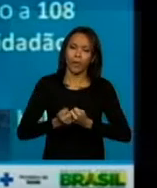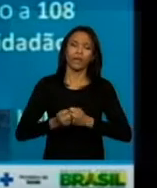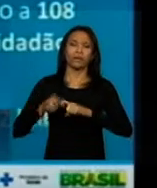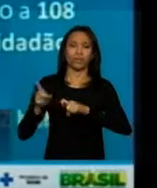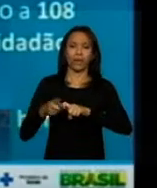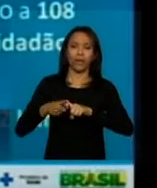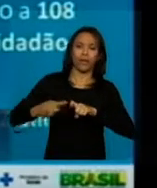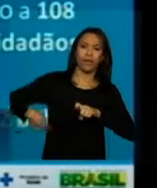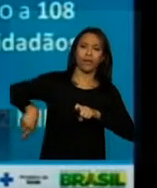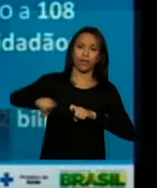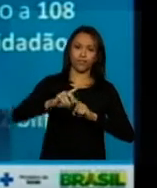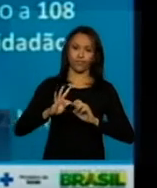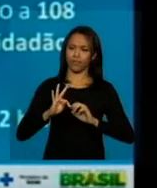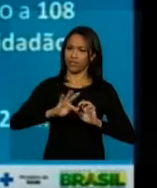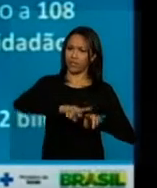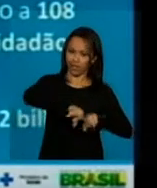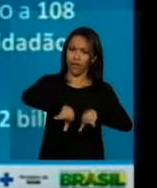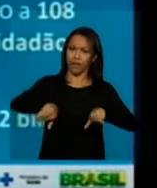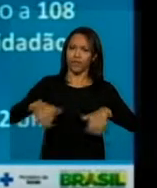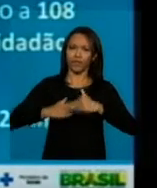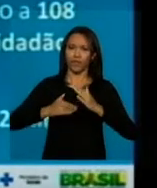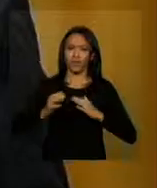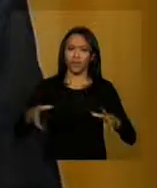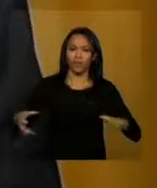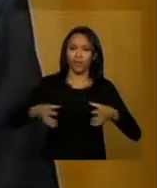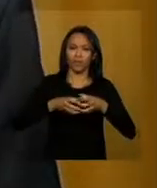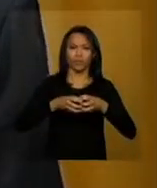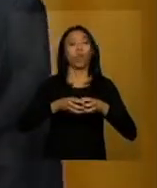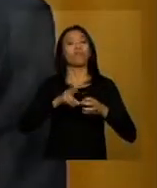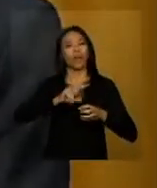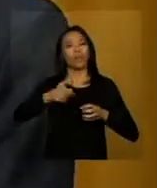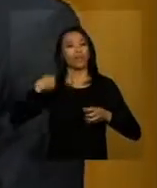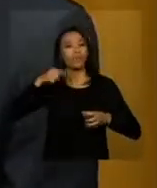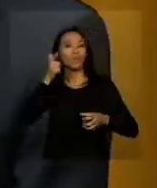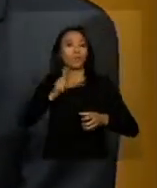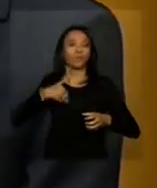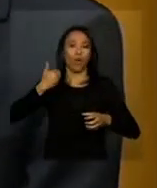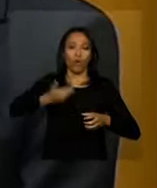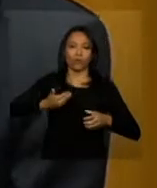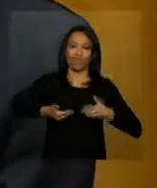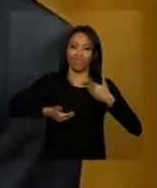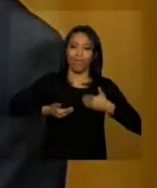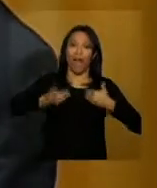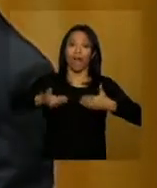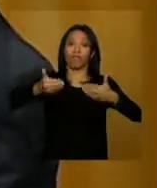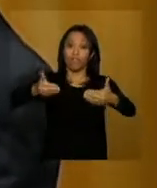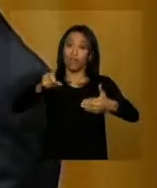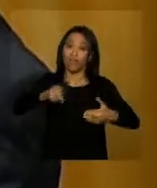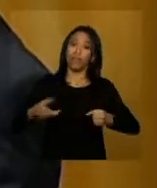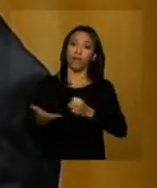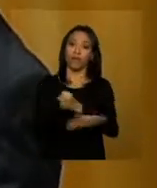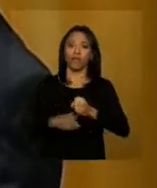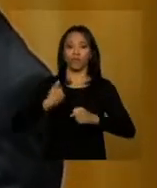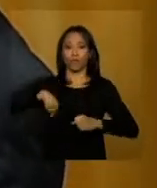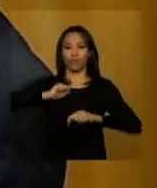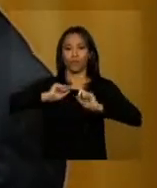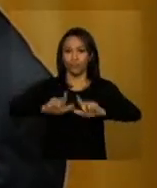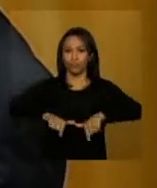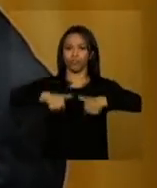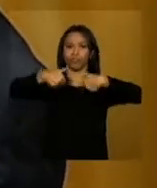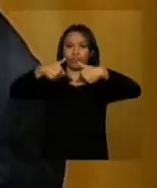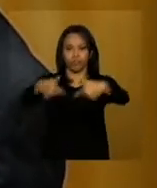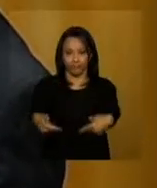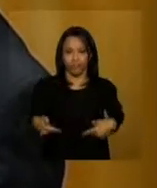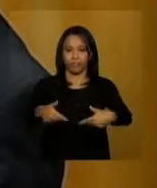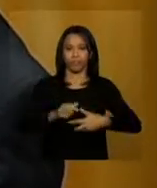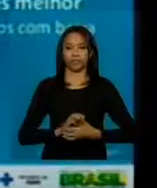de todos os outros profissionais, vai nos permitir cada vez mais avançar, e essa é uma base de toda a nossa operação. Pode